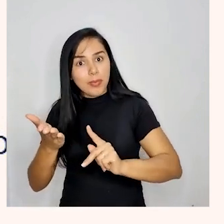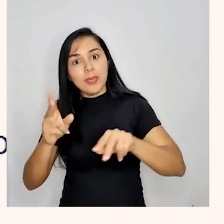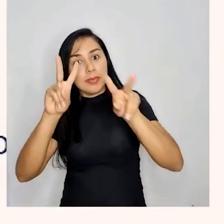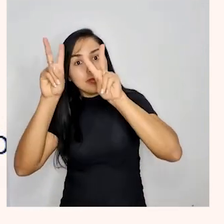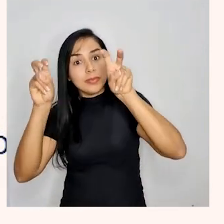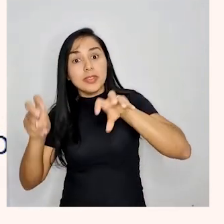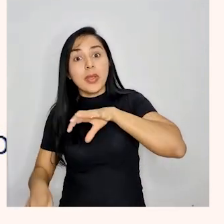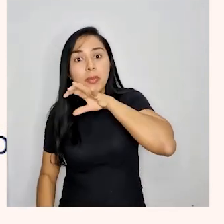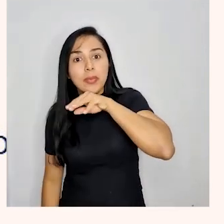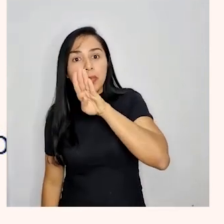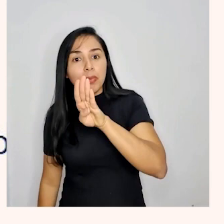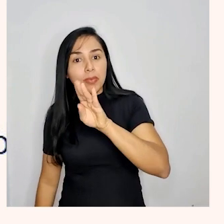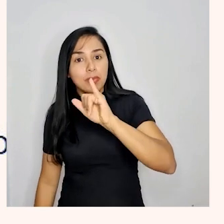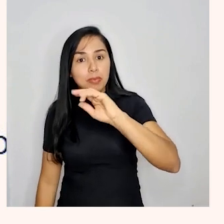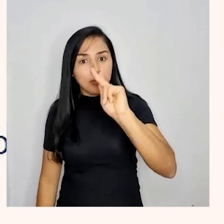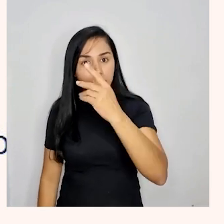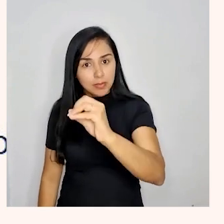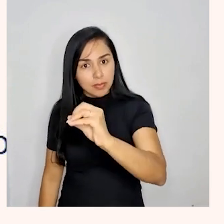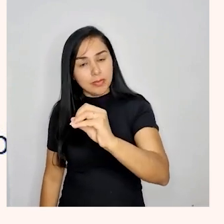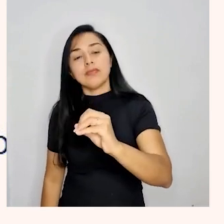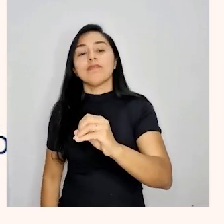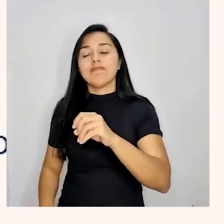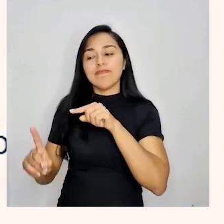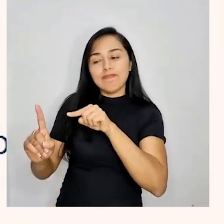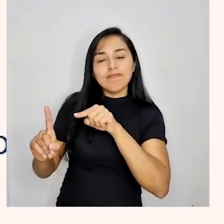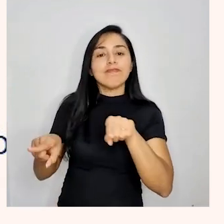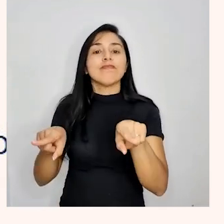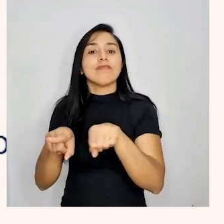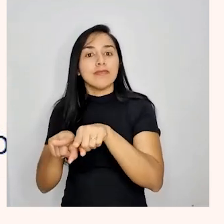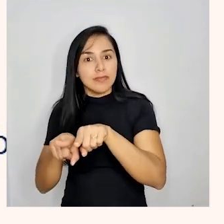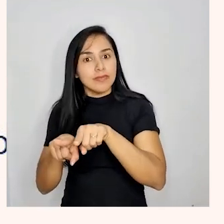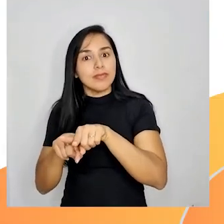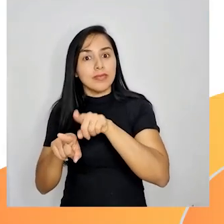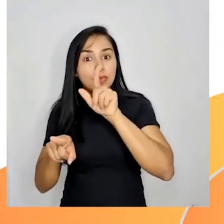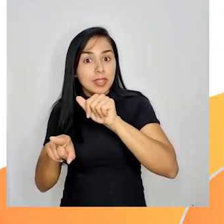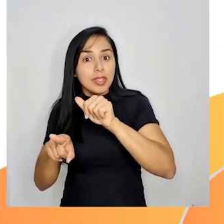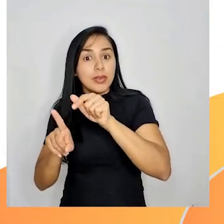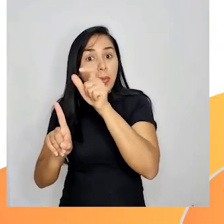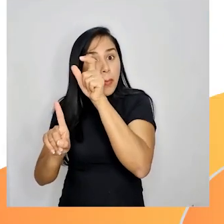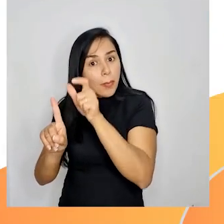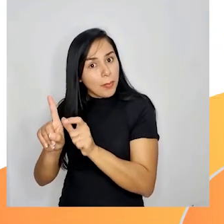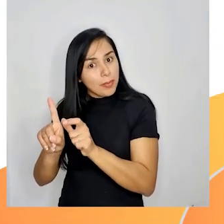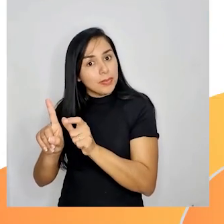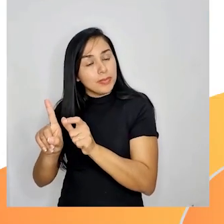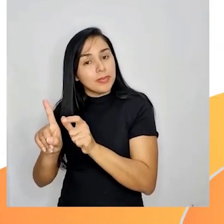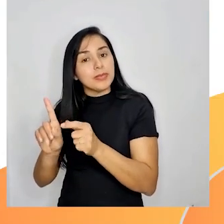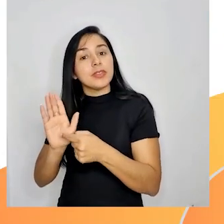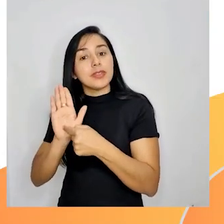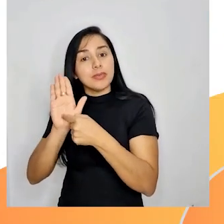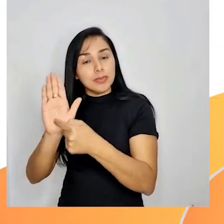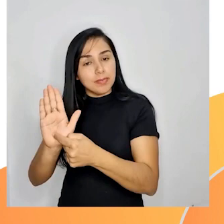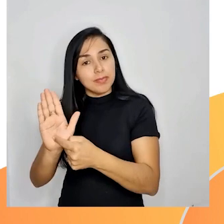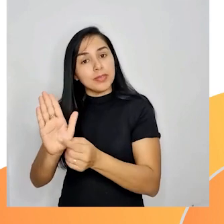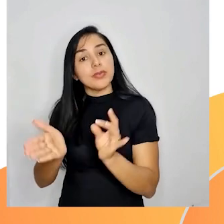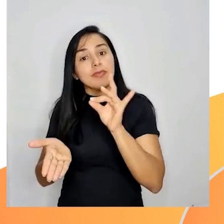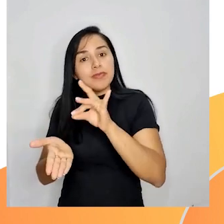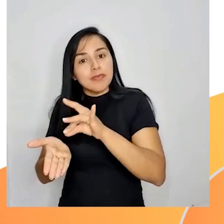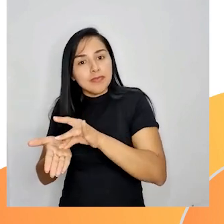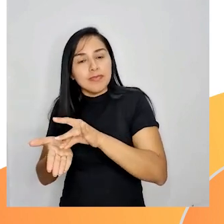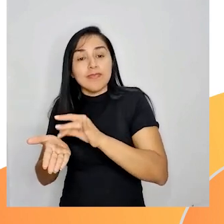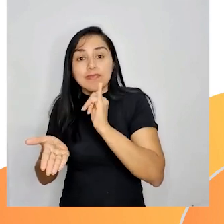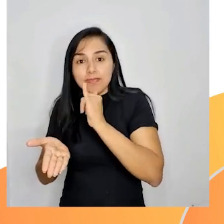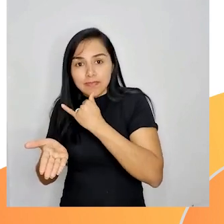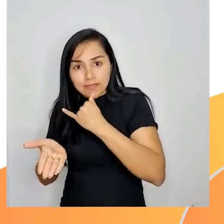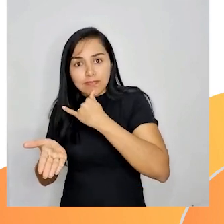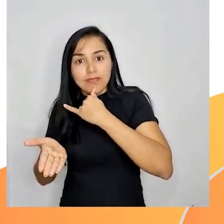situação de vulnerabilidade também ali do personagem que, ao final, descobre-se que era um